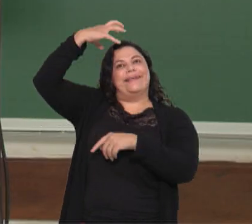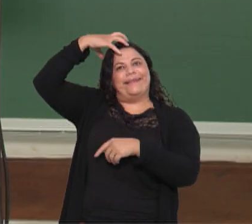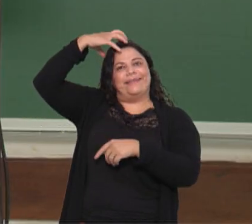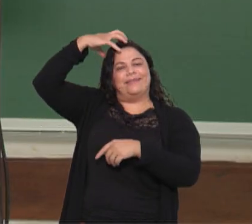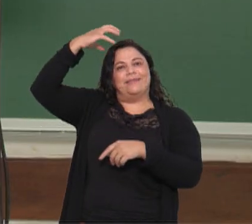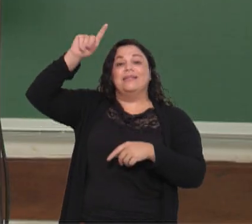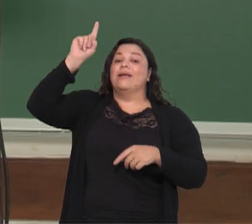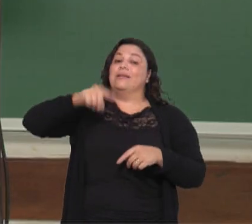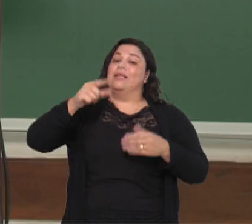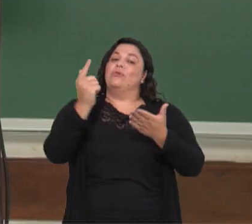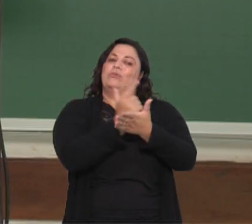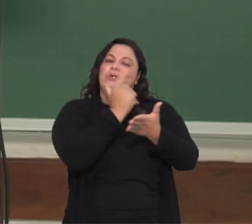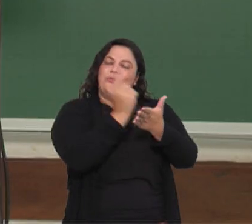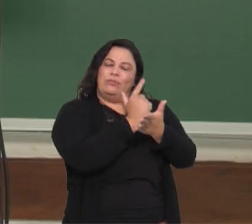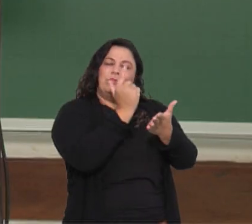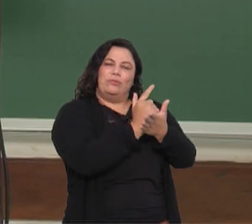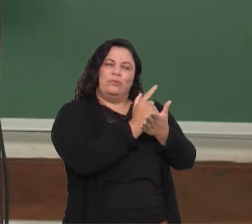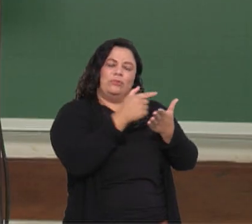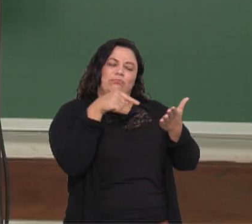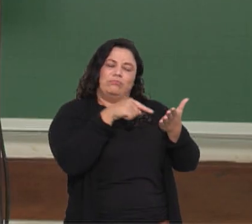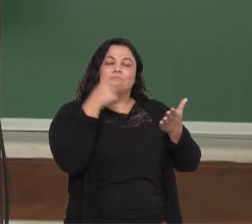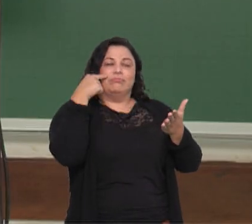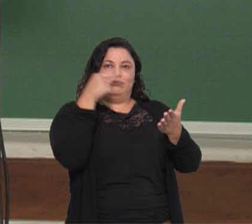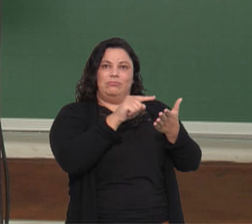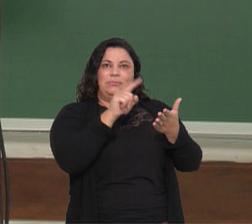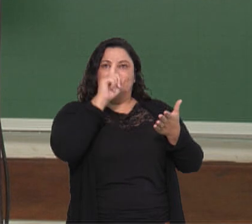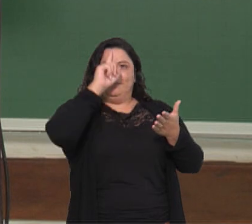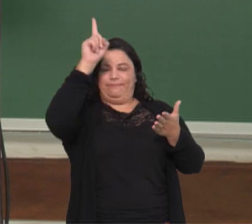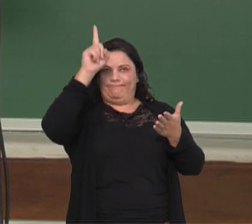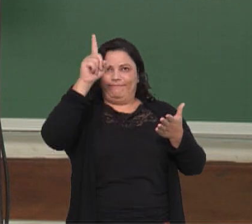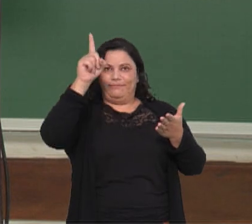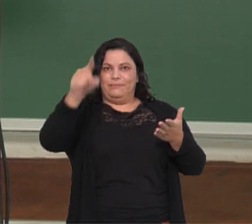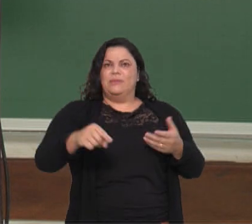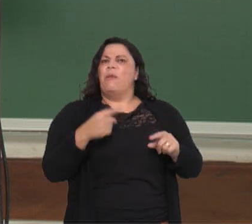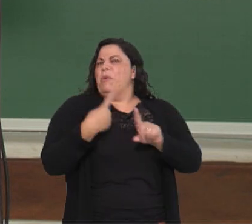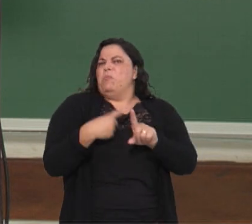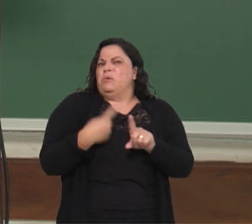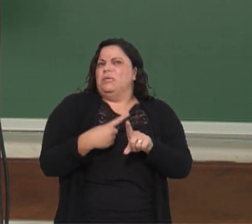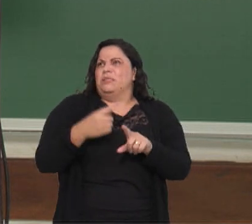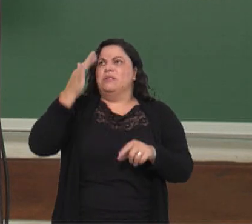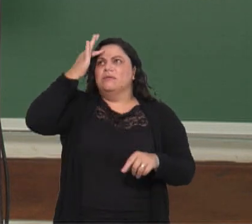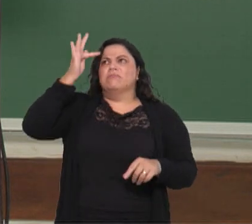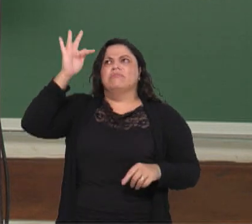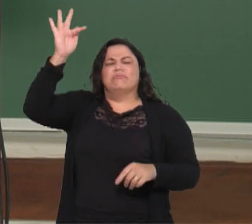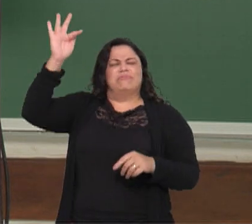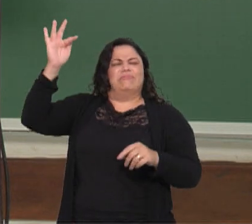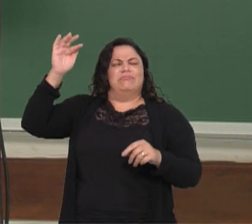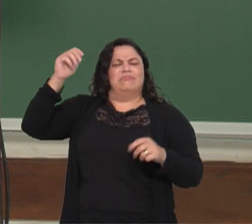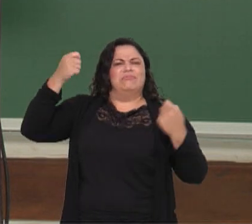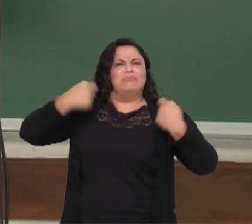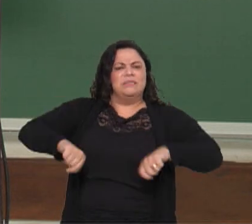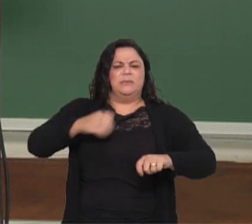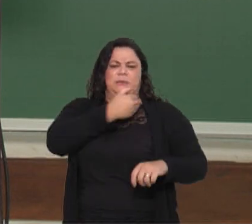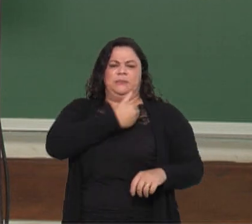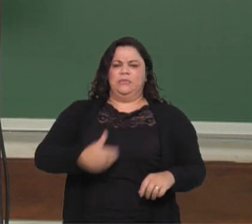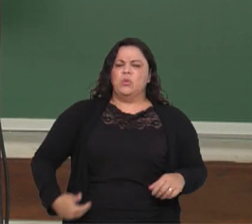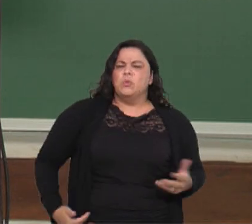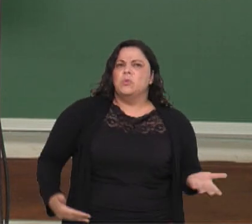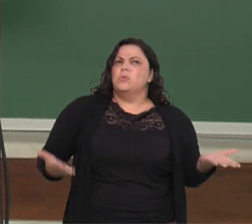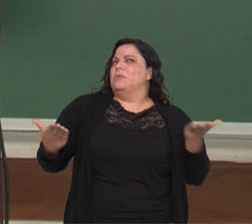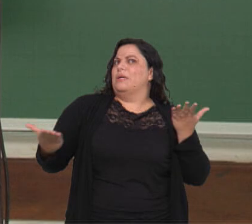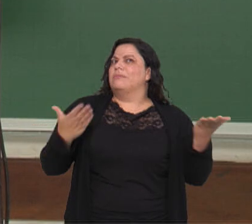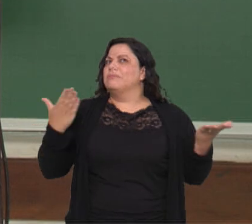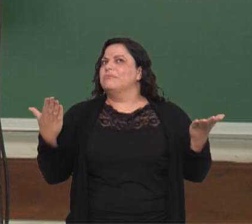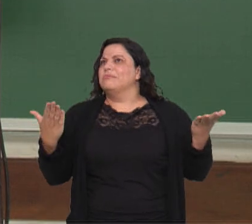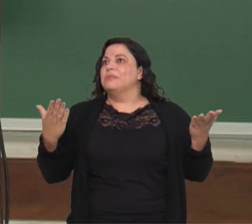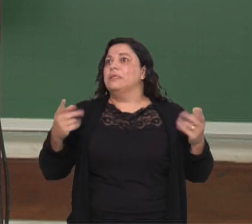Platão. É justamente essa ideia. Por que o filósofo tem que ser o governante? Por que o filósofo tem que fazer leis? Ora, porque o filósofo